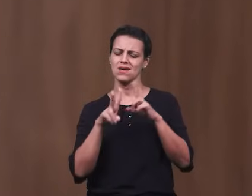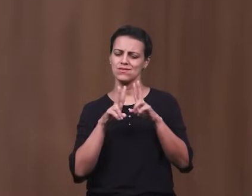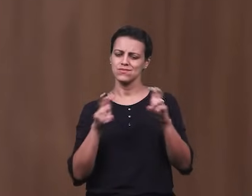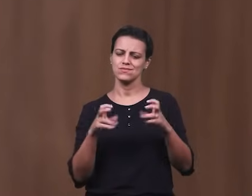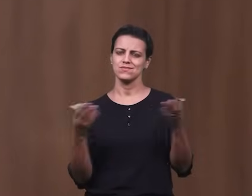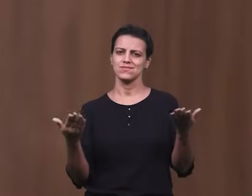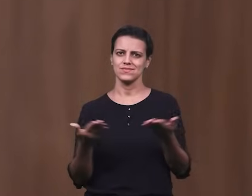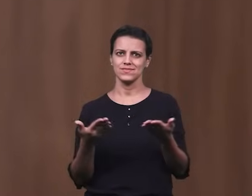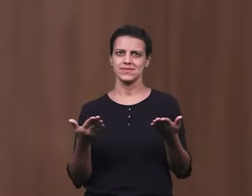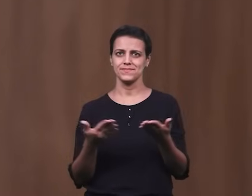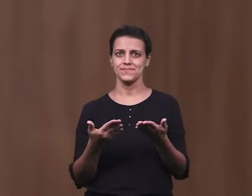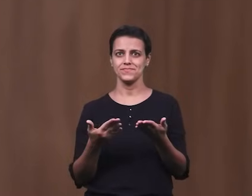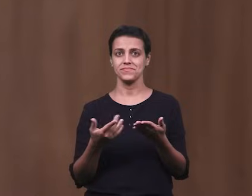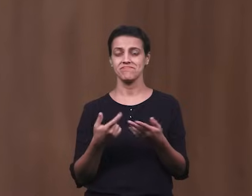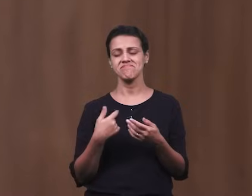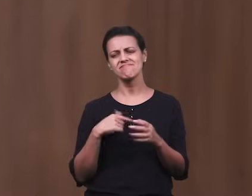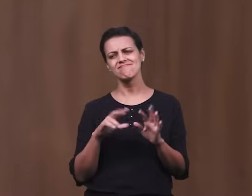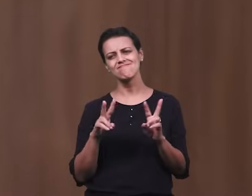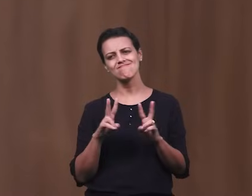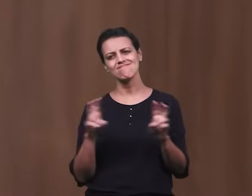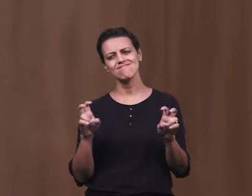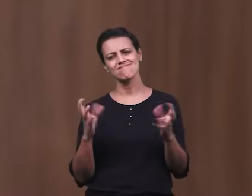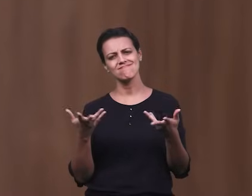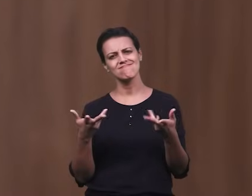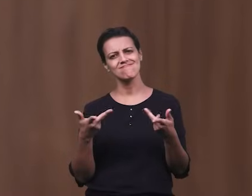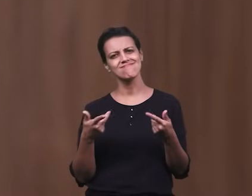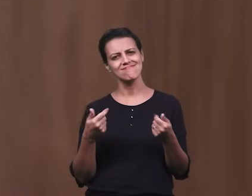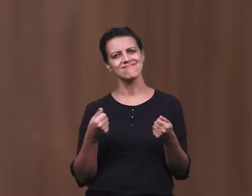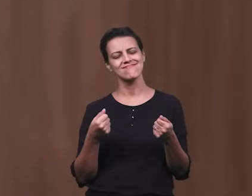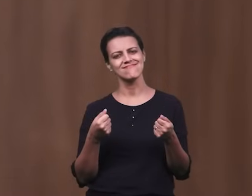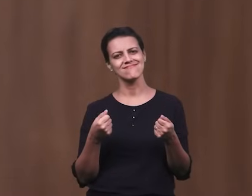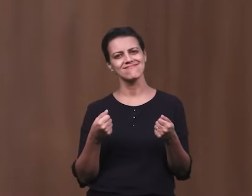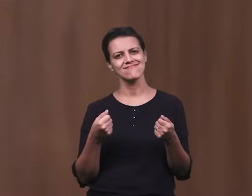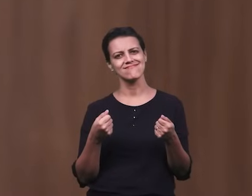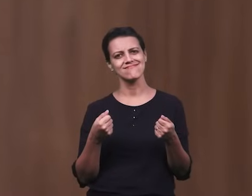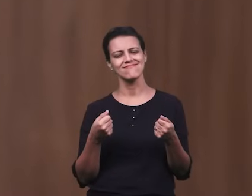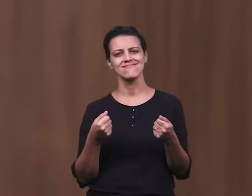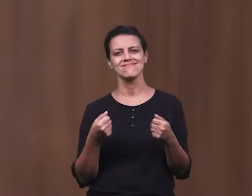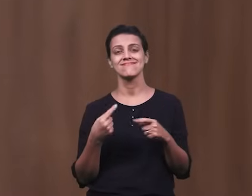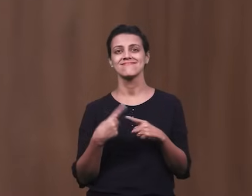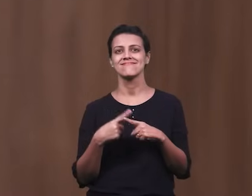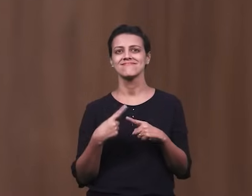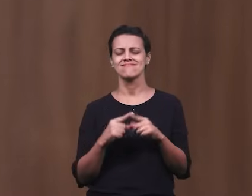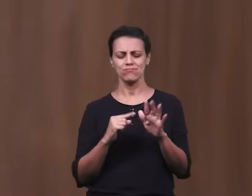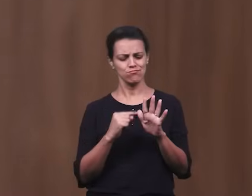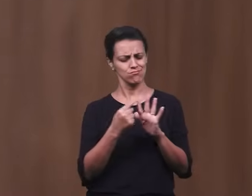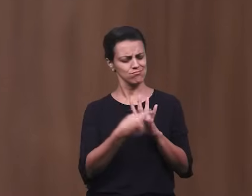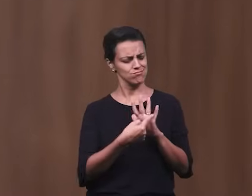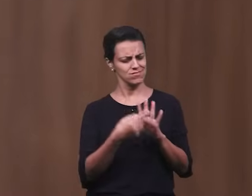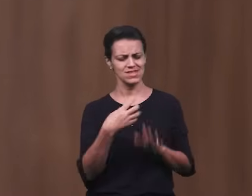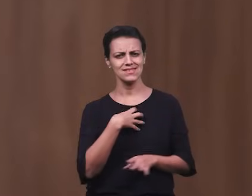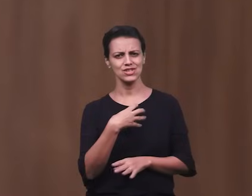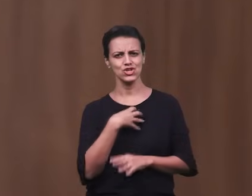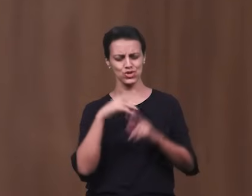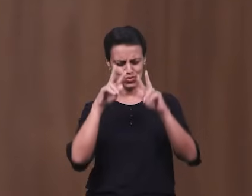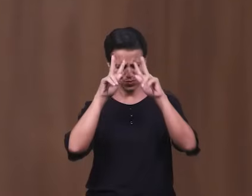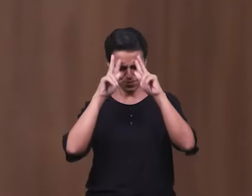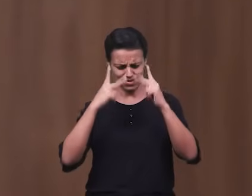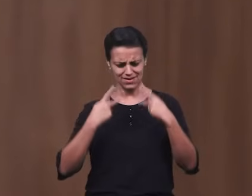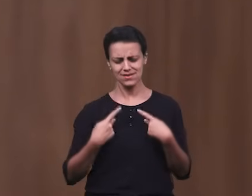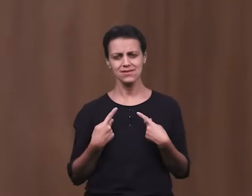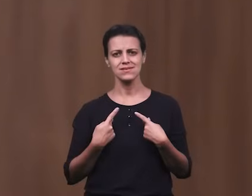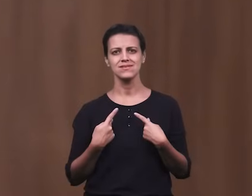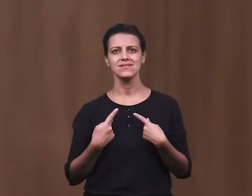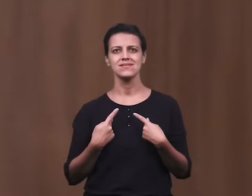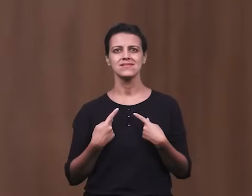conosco. Eu acho esse tema maravilhoso, porque os órgãos dos sentidos